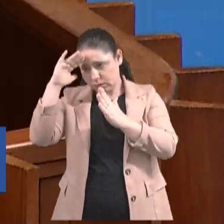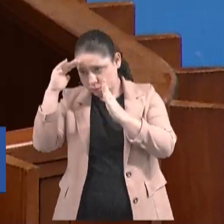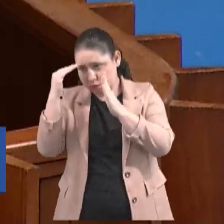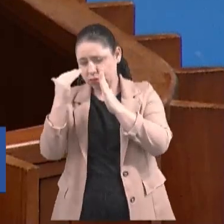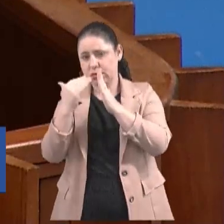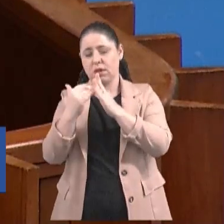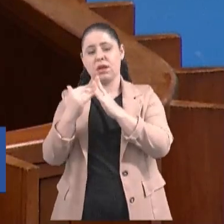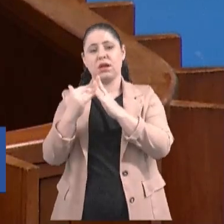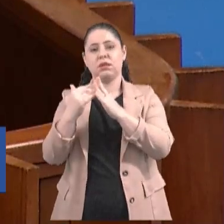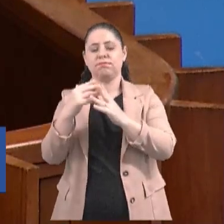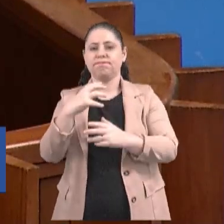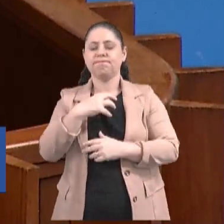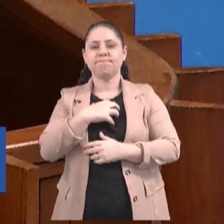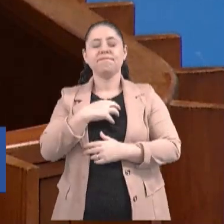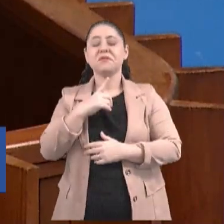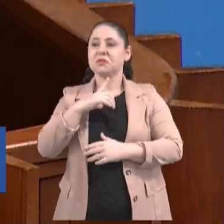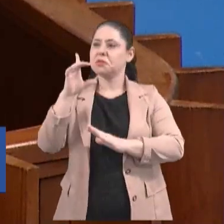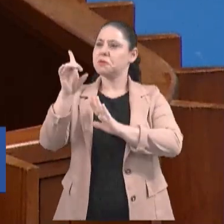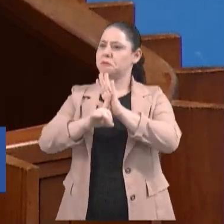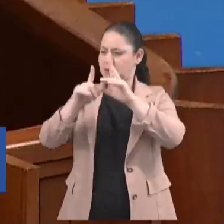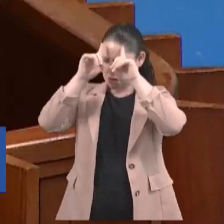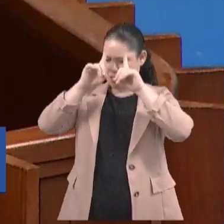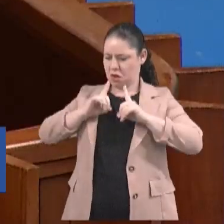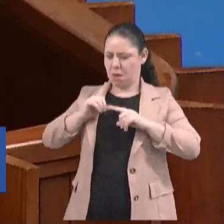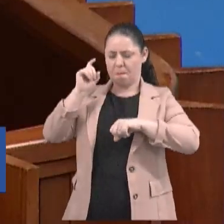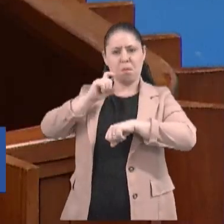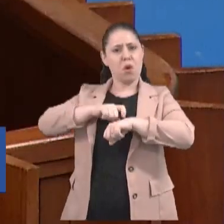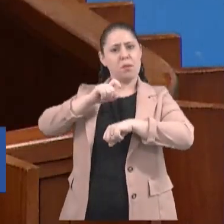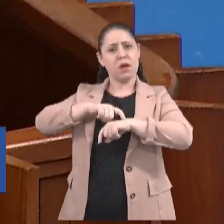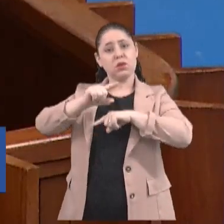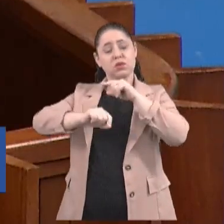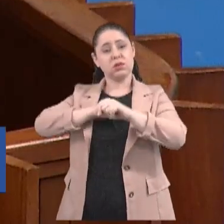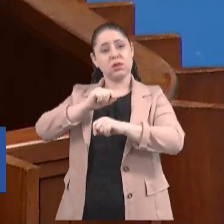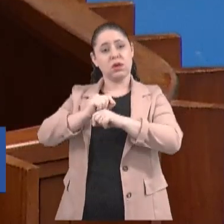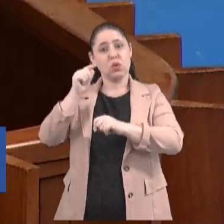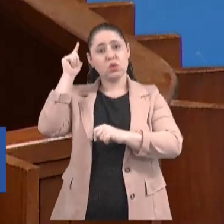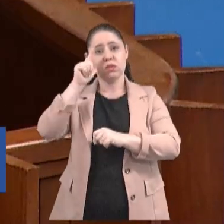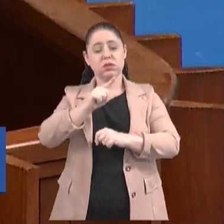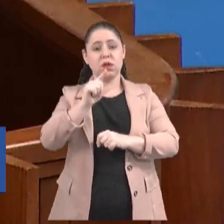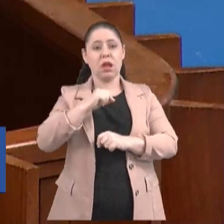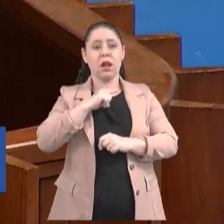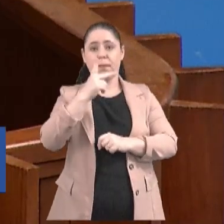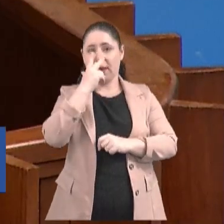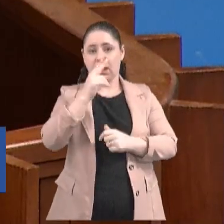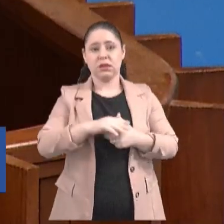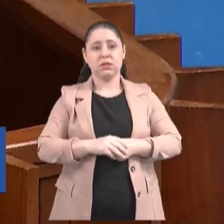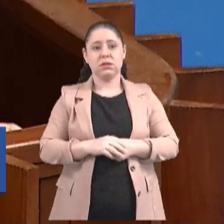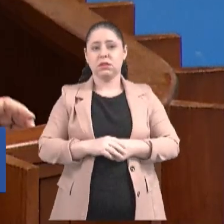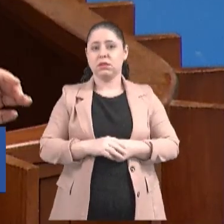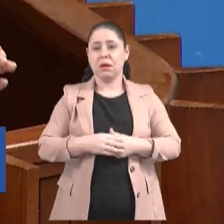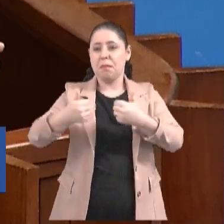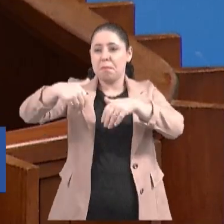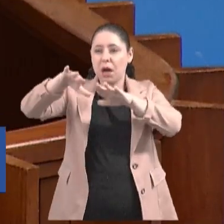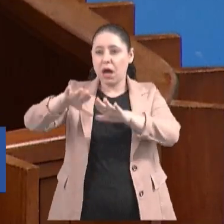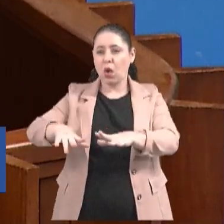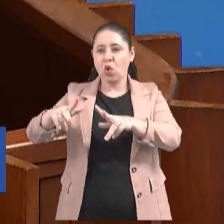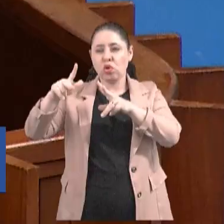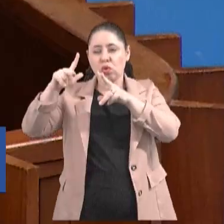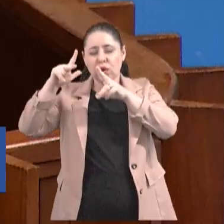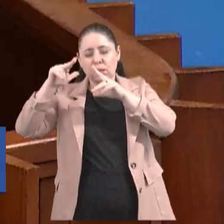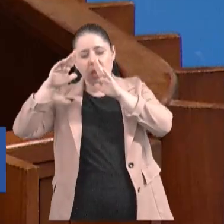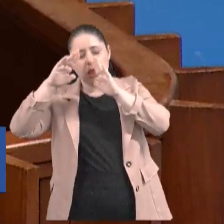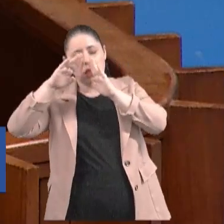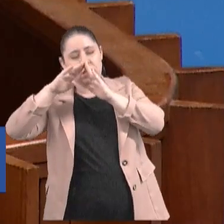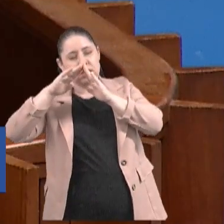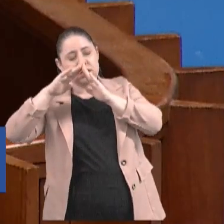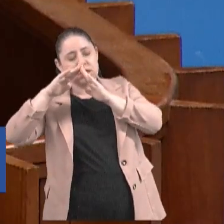reconhecida e que ela sentiu que ela tinha dignidade no momento em que ela deixou de dormir nos quartinhos das